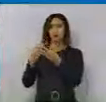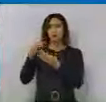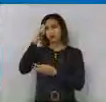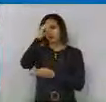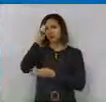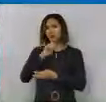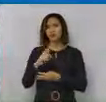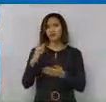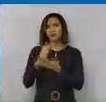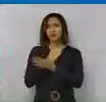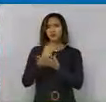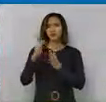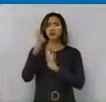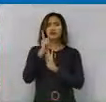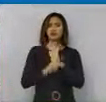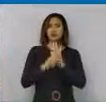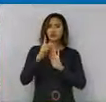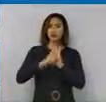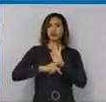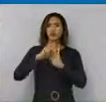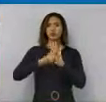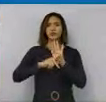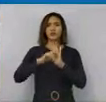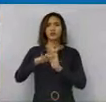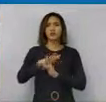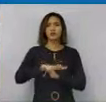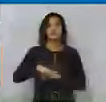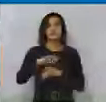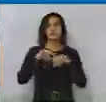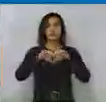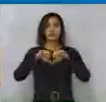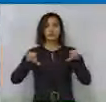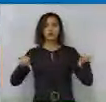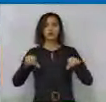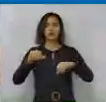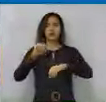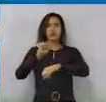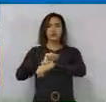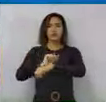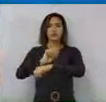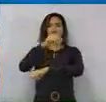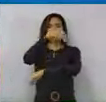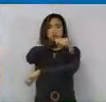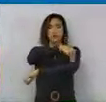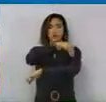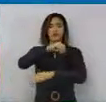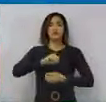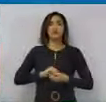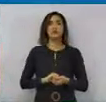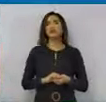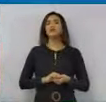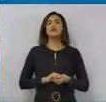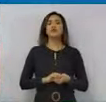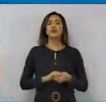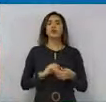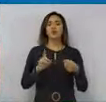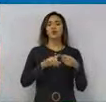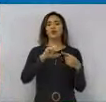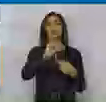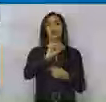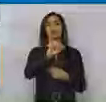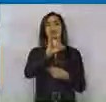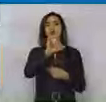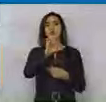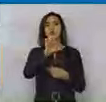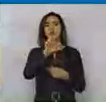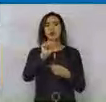alguns projetos da doutora Augusto Montenegro, no caso, os setores Sideral e Passaeb. Em relação